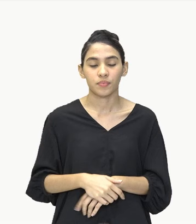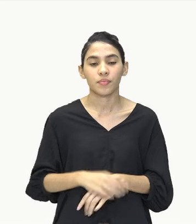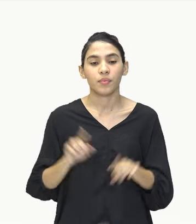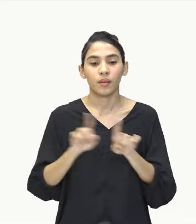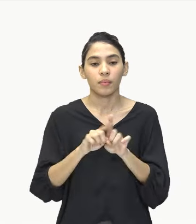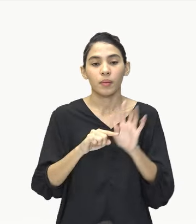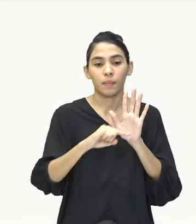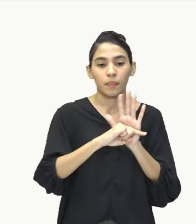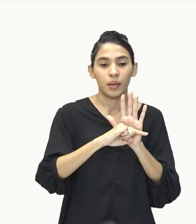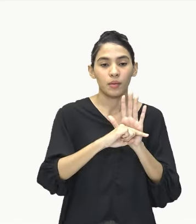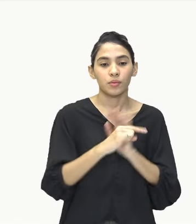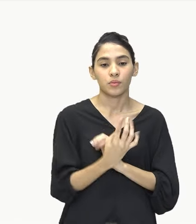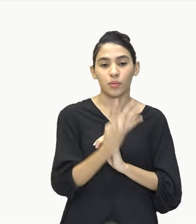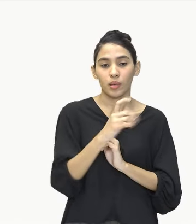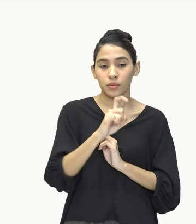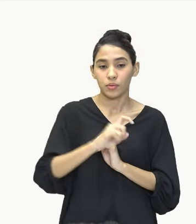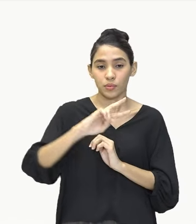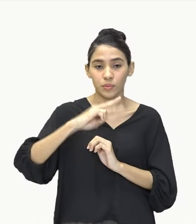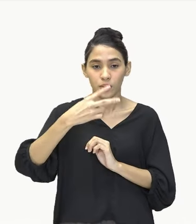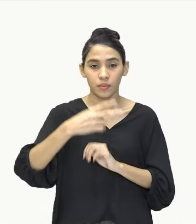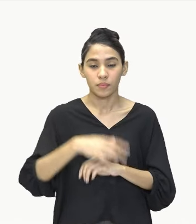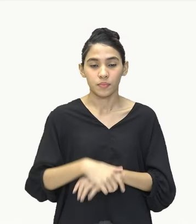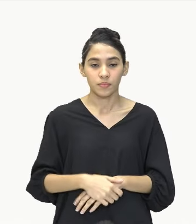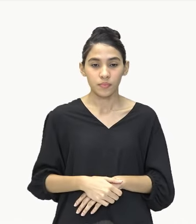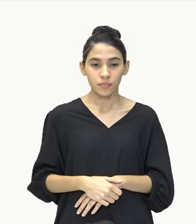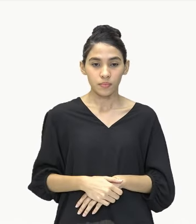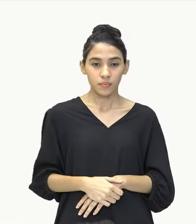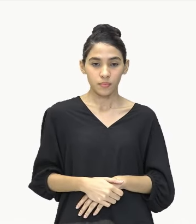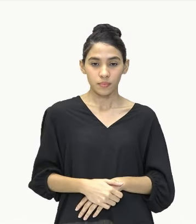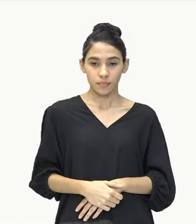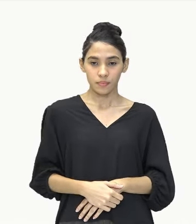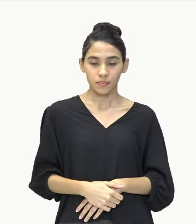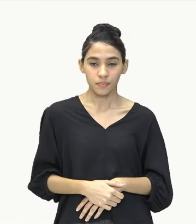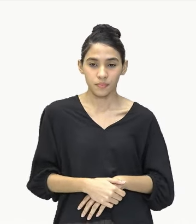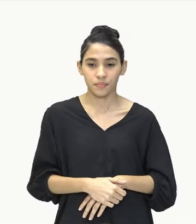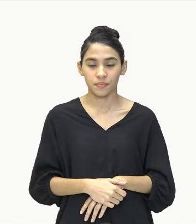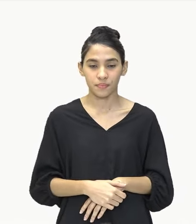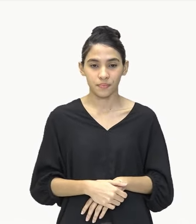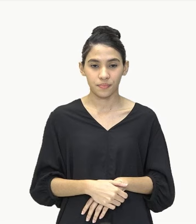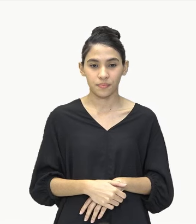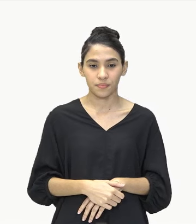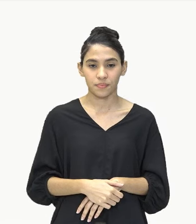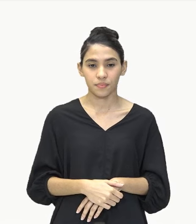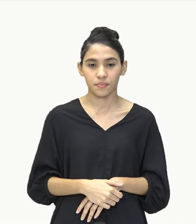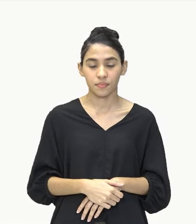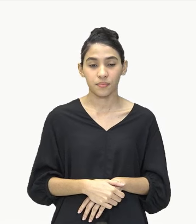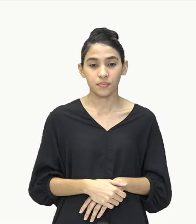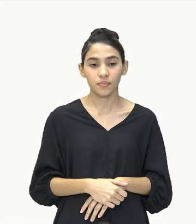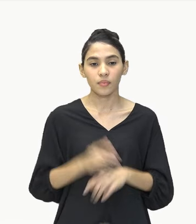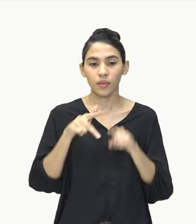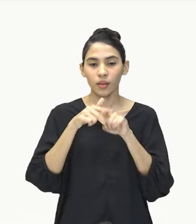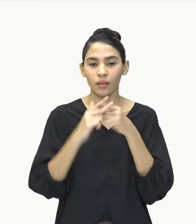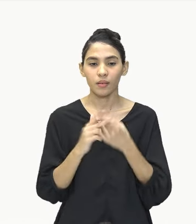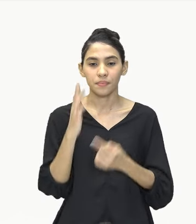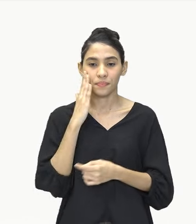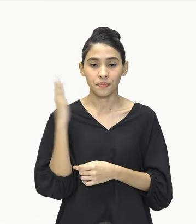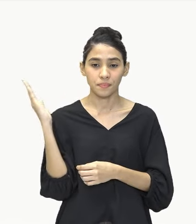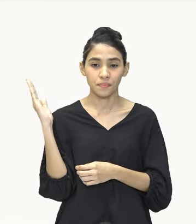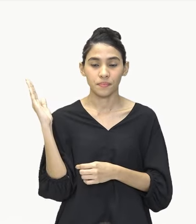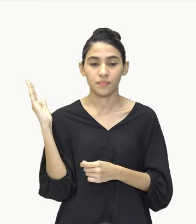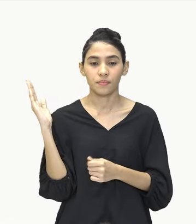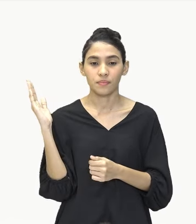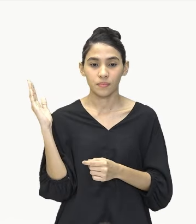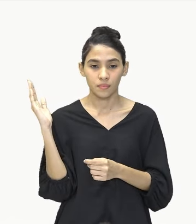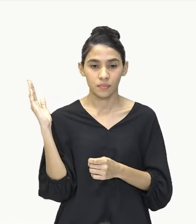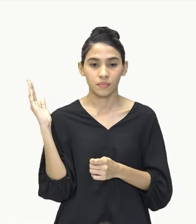quadrado, ok? Só ajustar bem aqui para que você não pense que aqui nós temos uma subtração. Esse menos é aqui